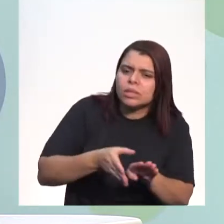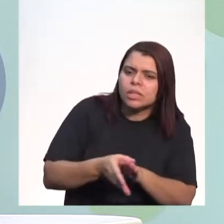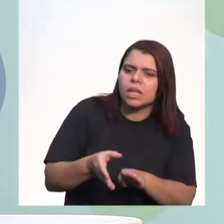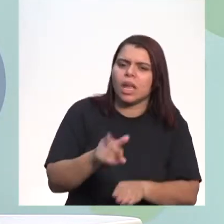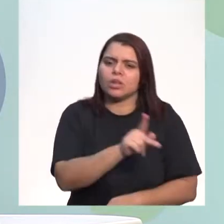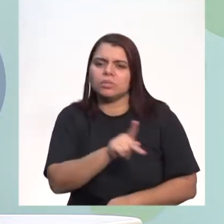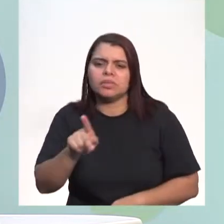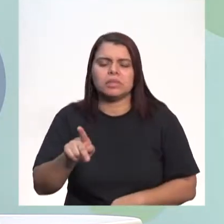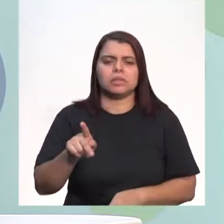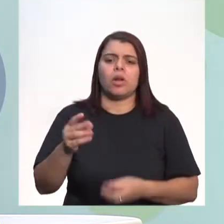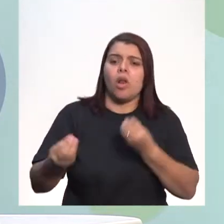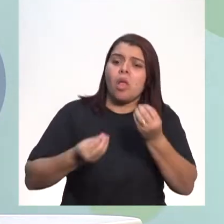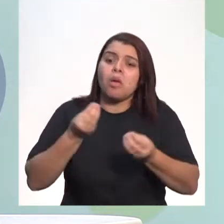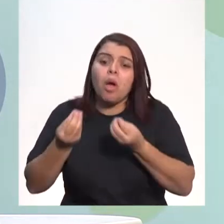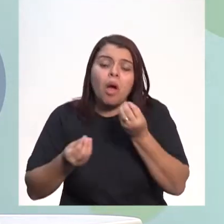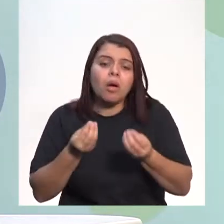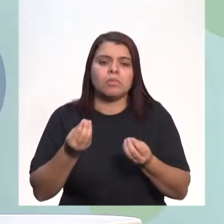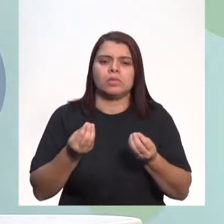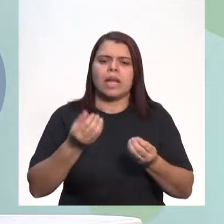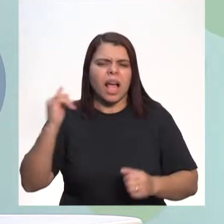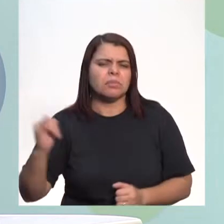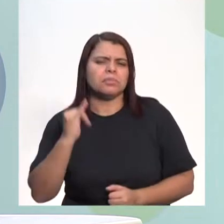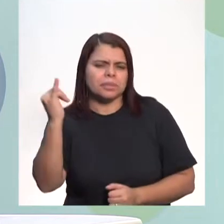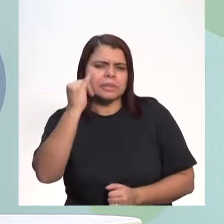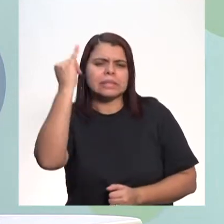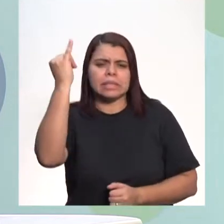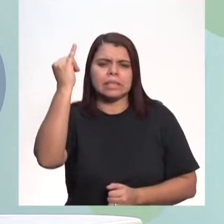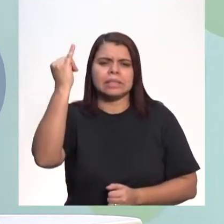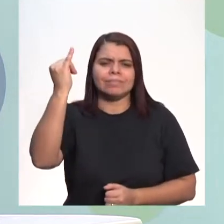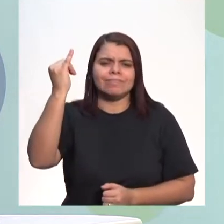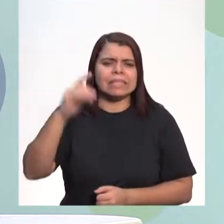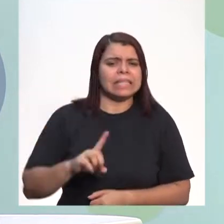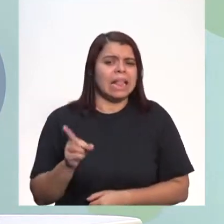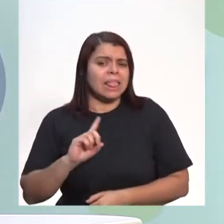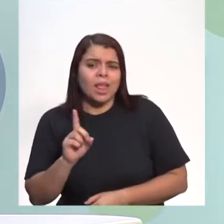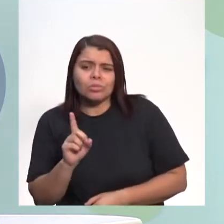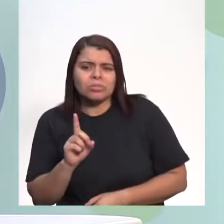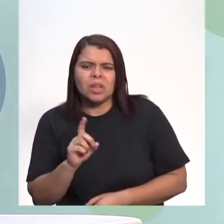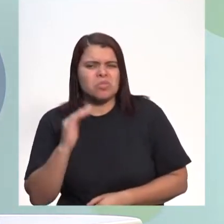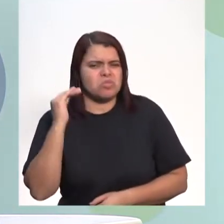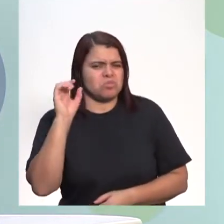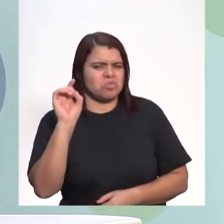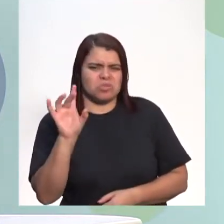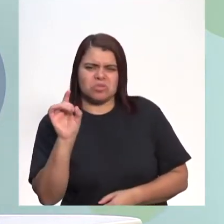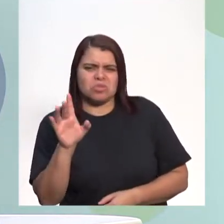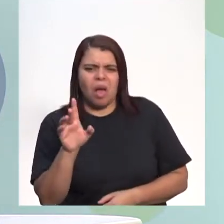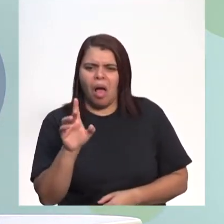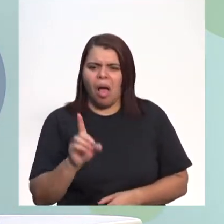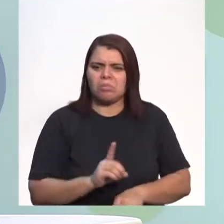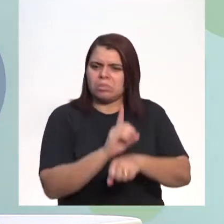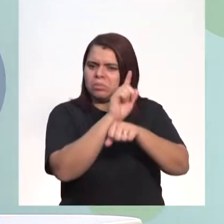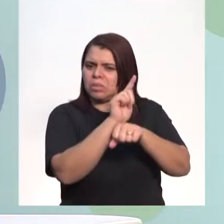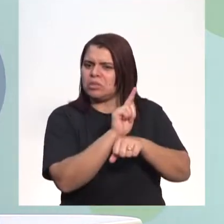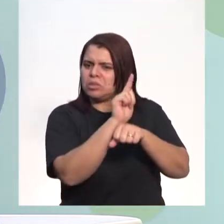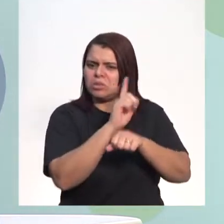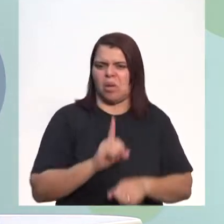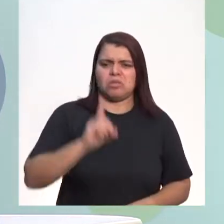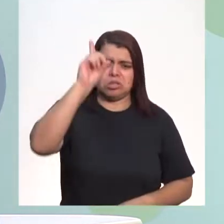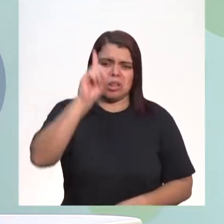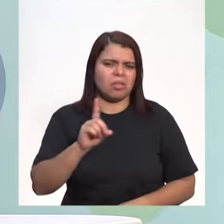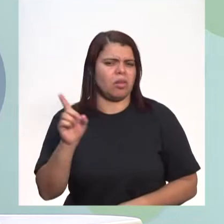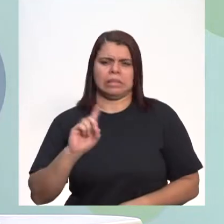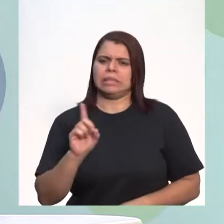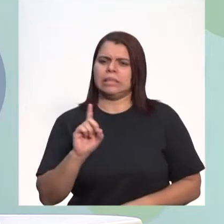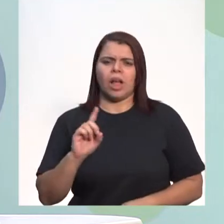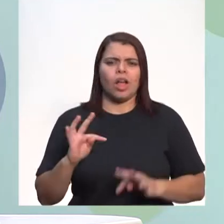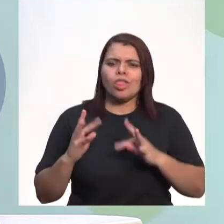pautas também importantes e que elas não são pautas só para gestores, são pautas para os gestores da sala